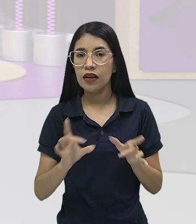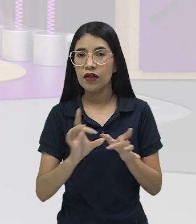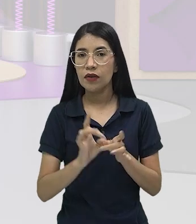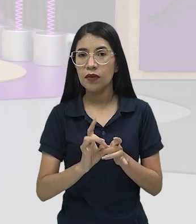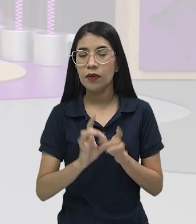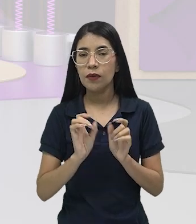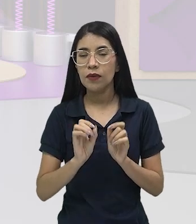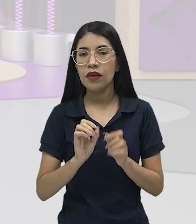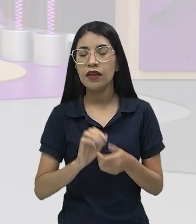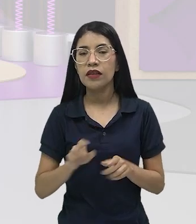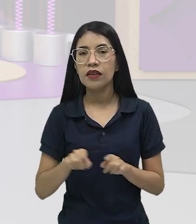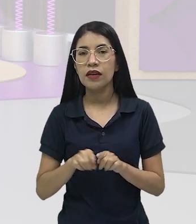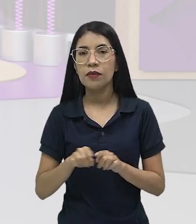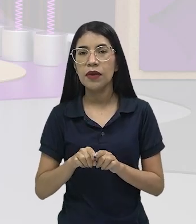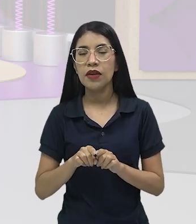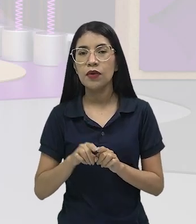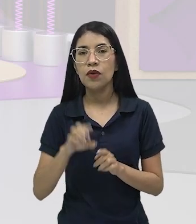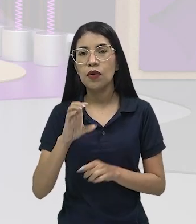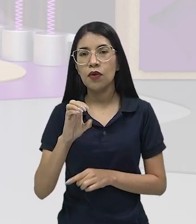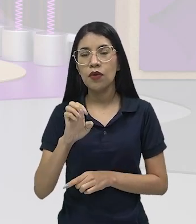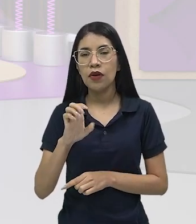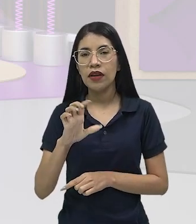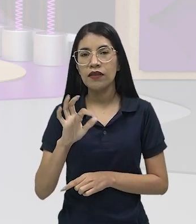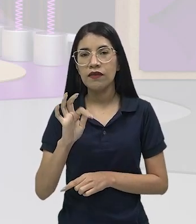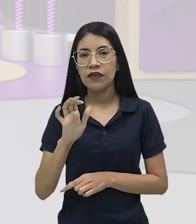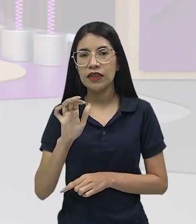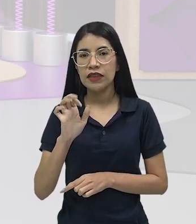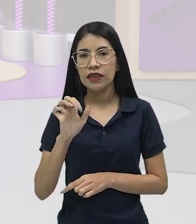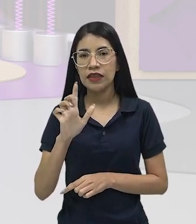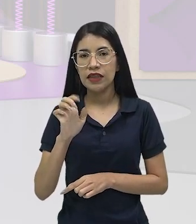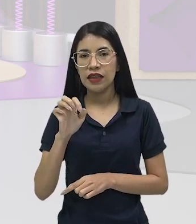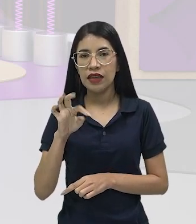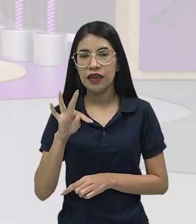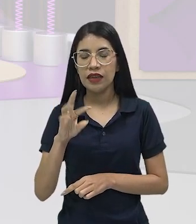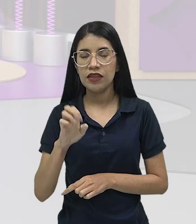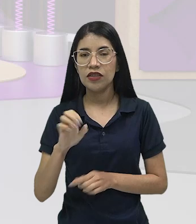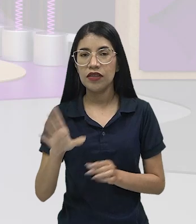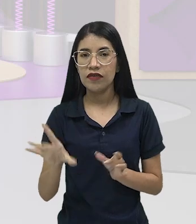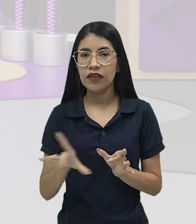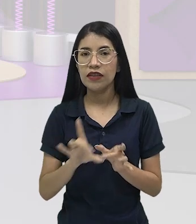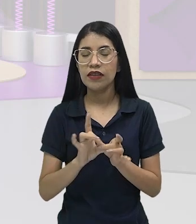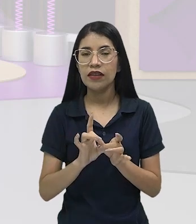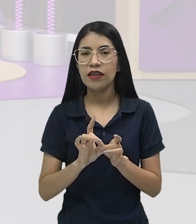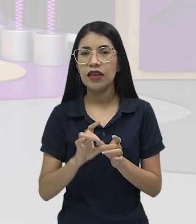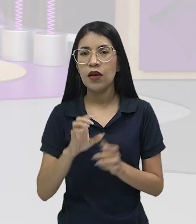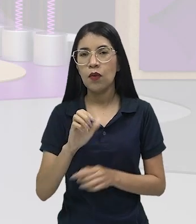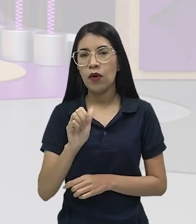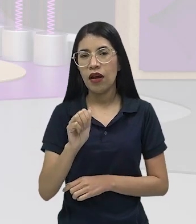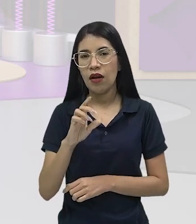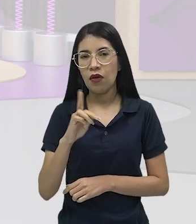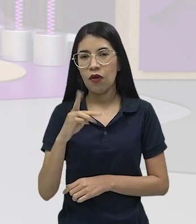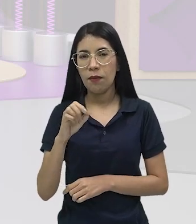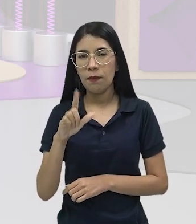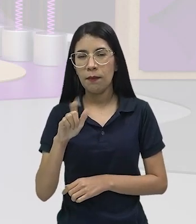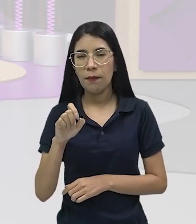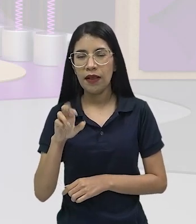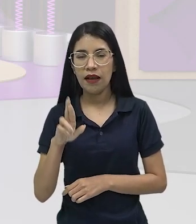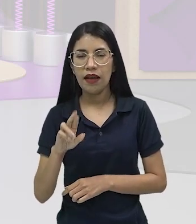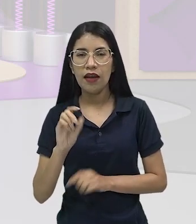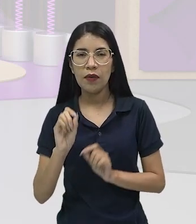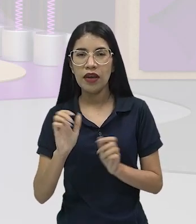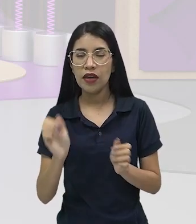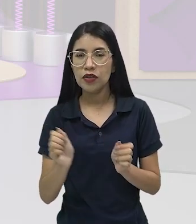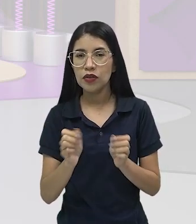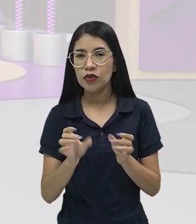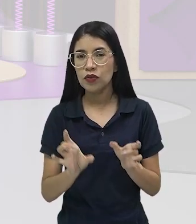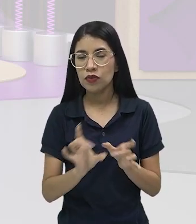um coeficiente a essa variável. Beleza? Se você acopla, o que é acoplar, professor? É juntar